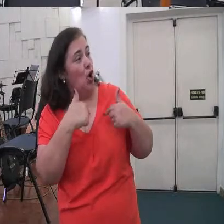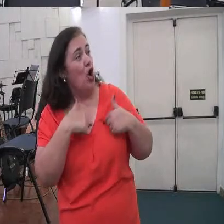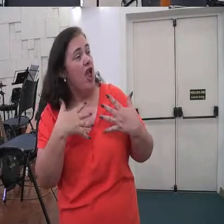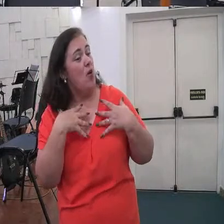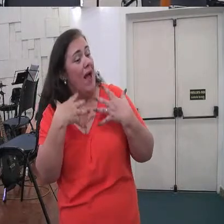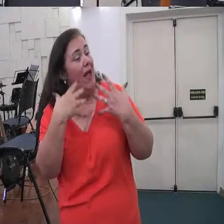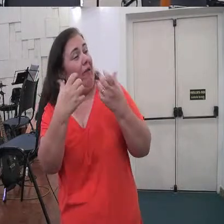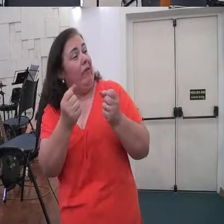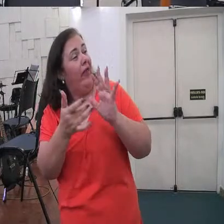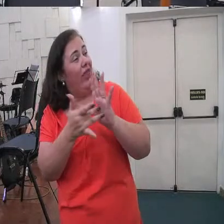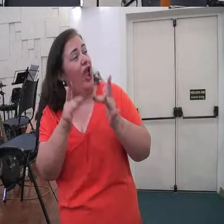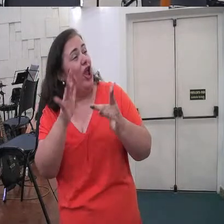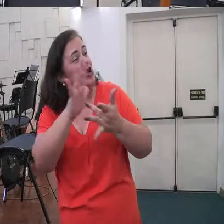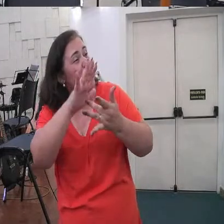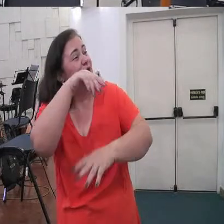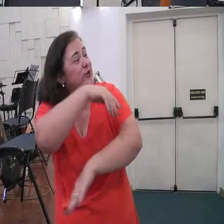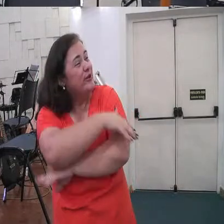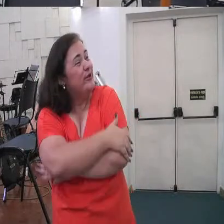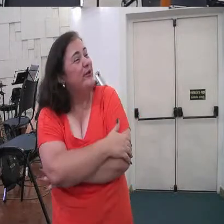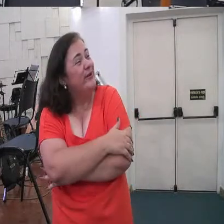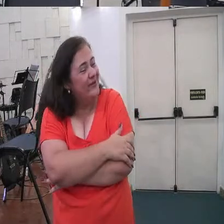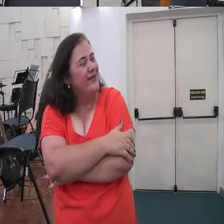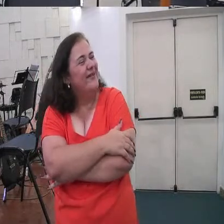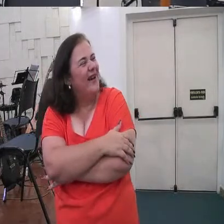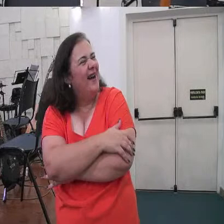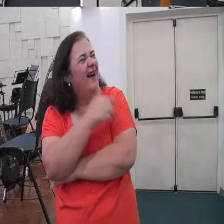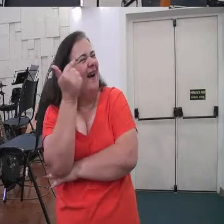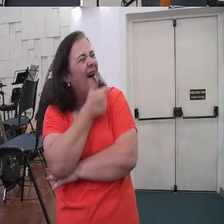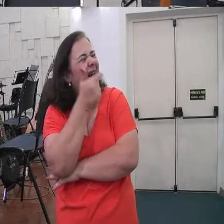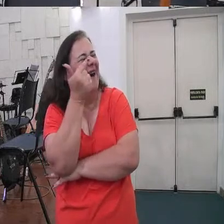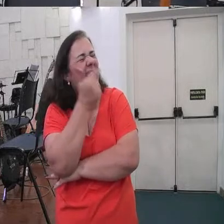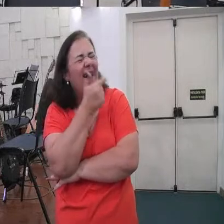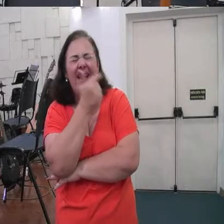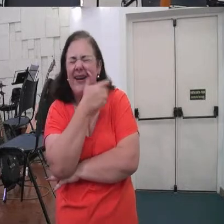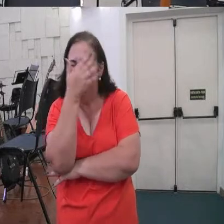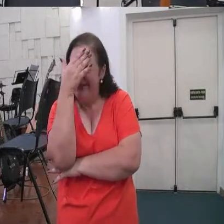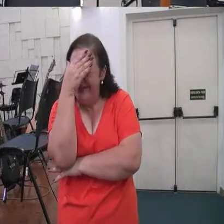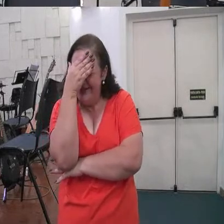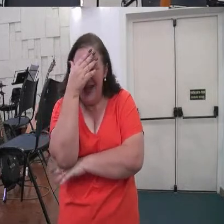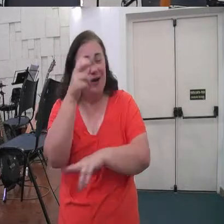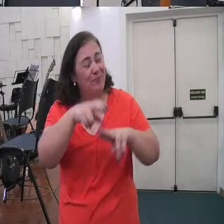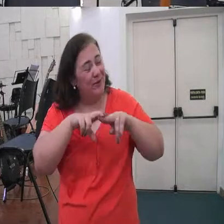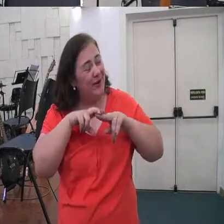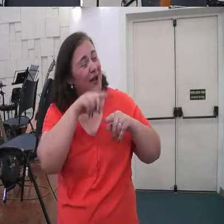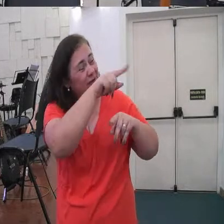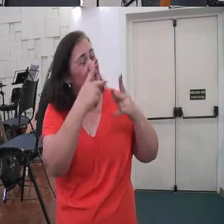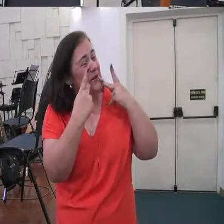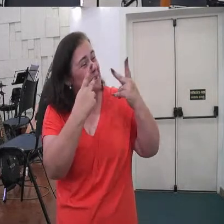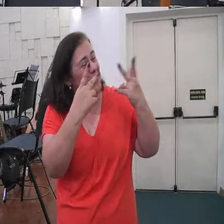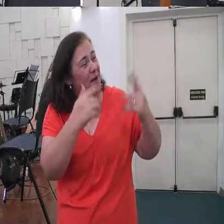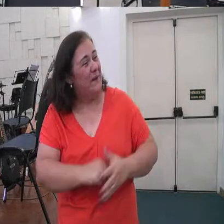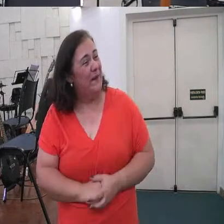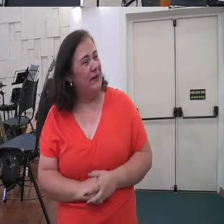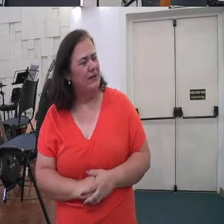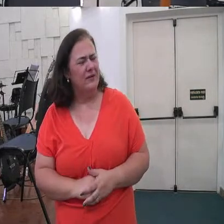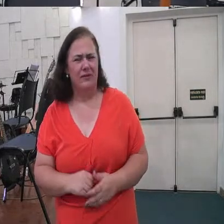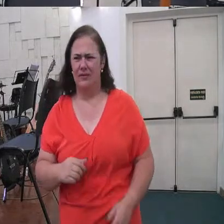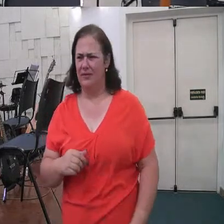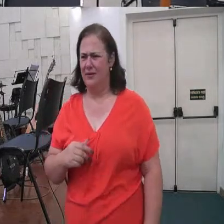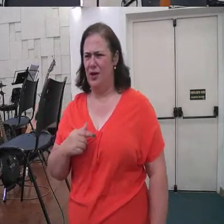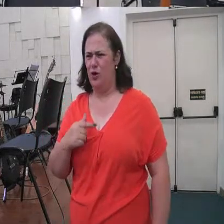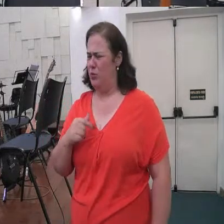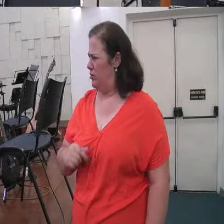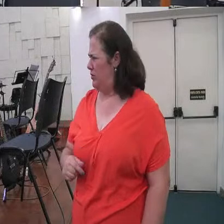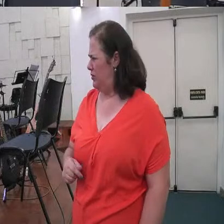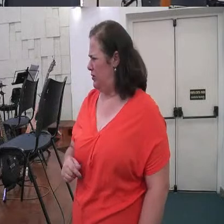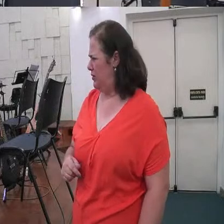Eu encontrei Jesus, aceitei Jesus através de você. Billy Graham olhou para aquele bêbado e disse assim,